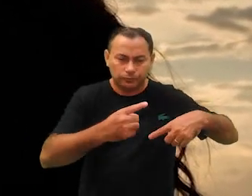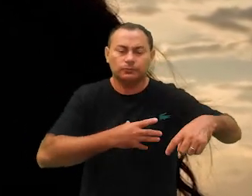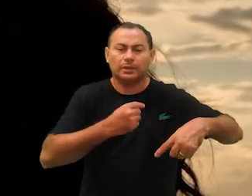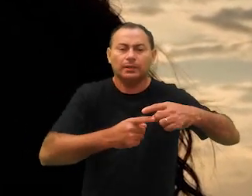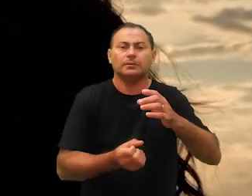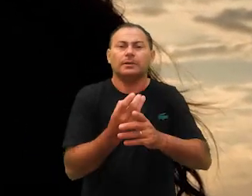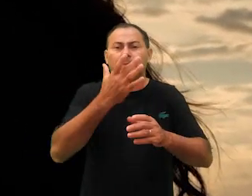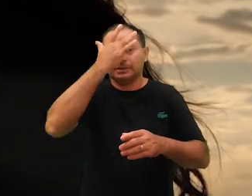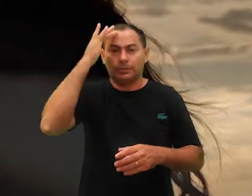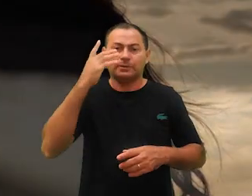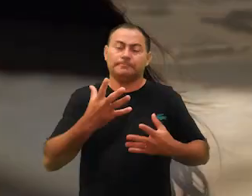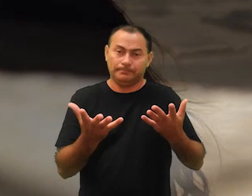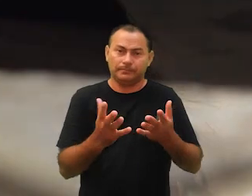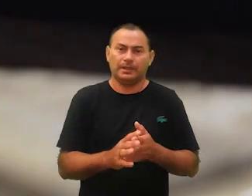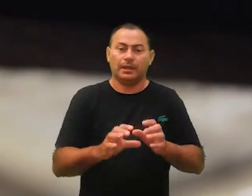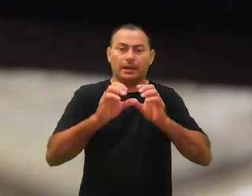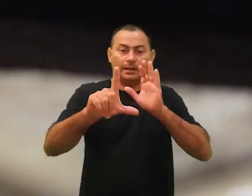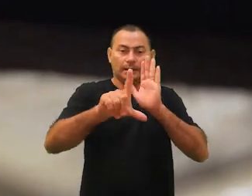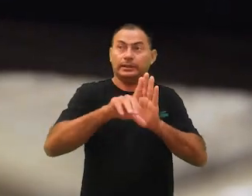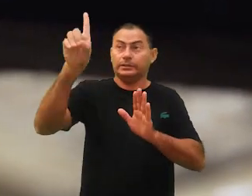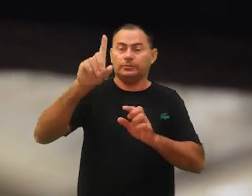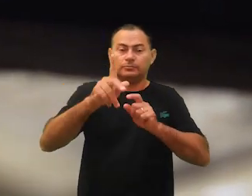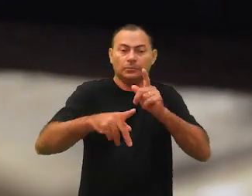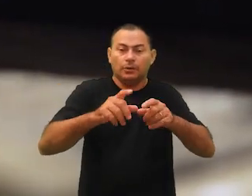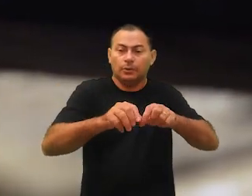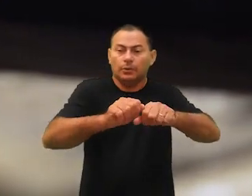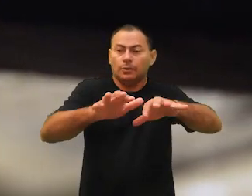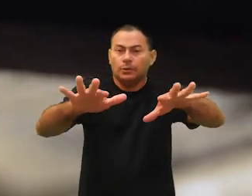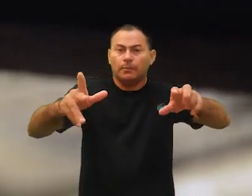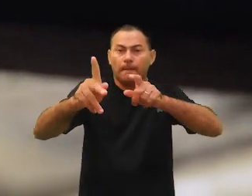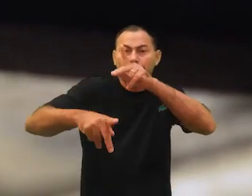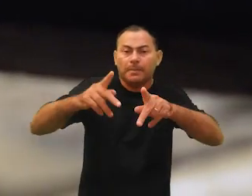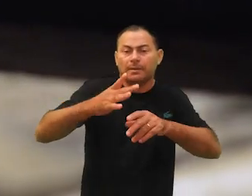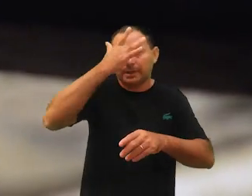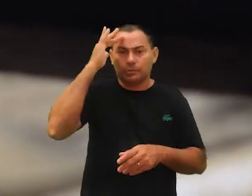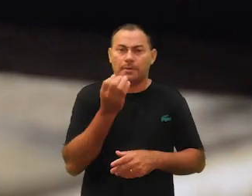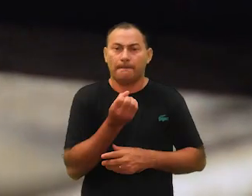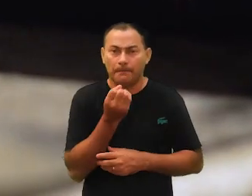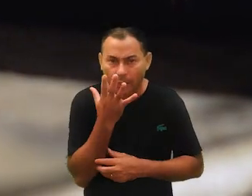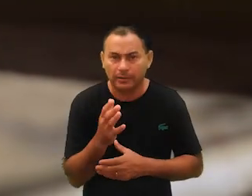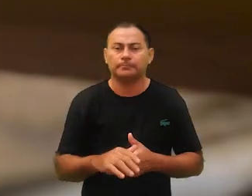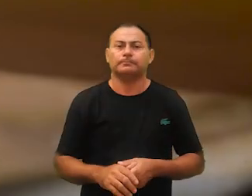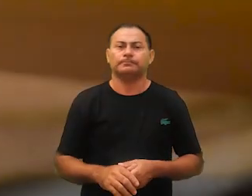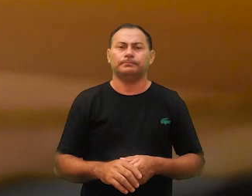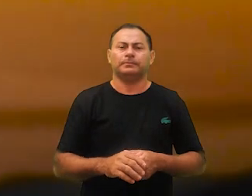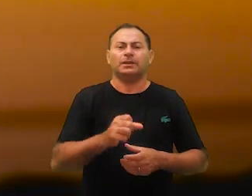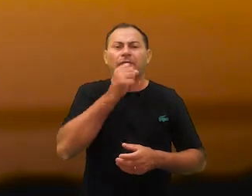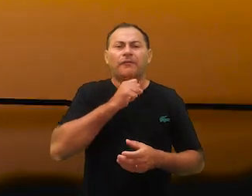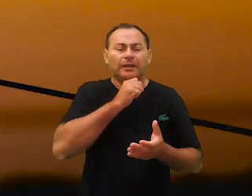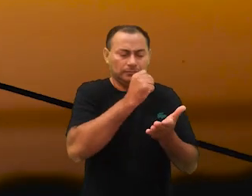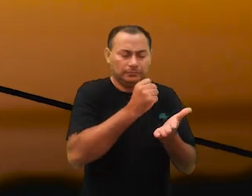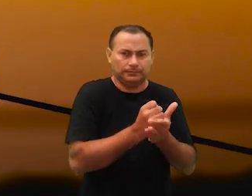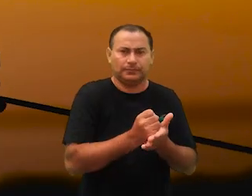produziriam outras pessoazinhas. Esta foi a lei de Deus para povoar a terra com pessoas boas. No